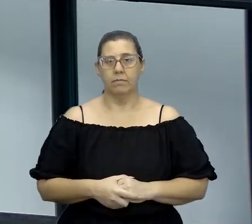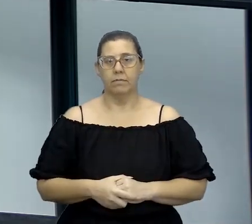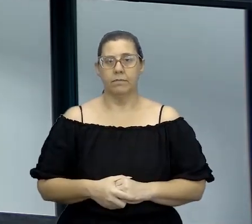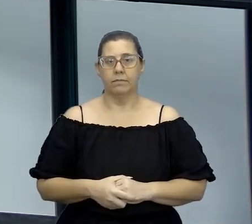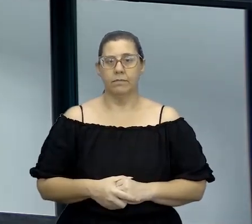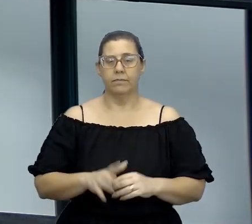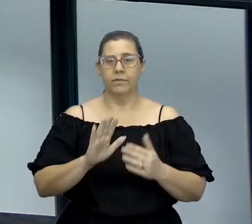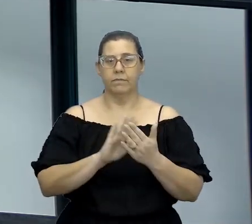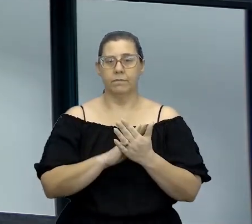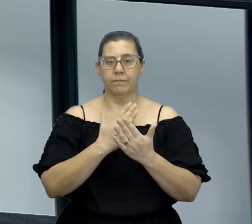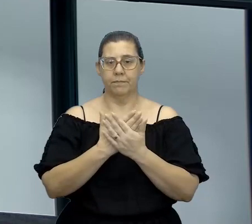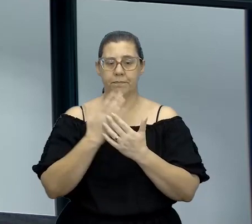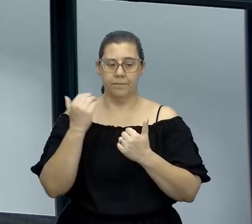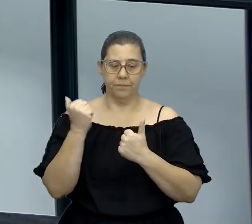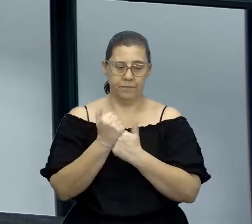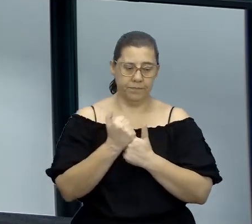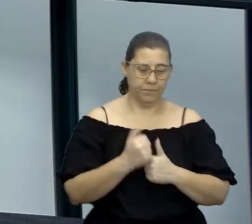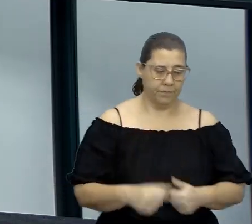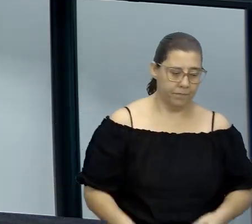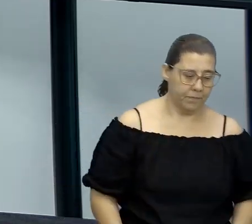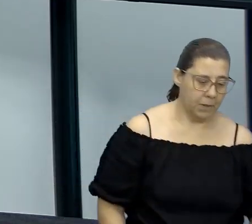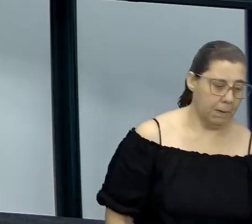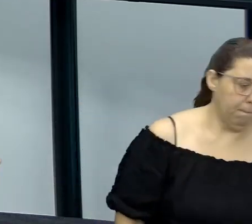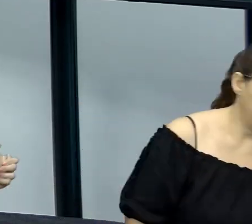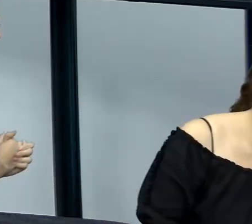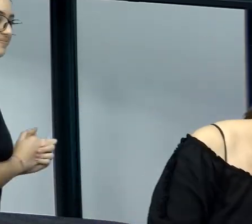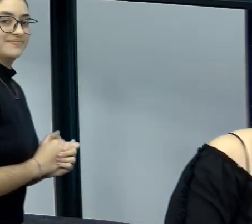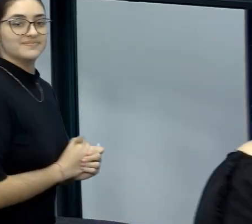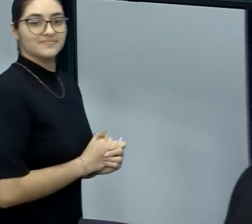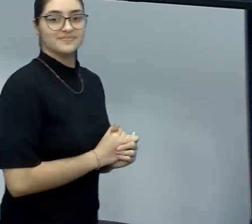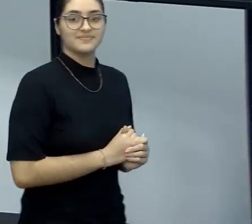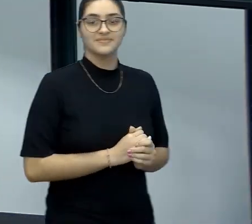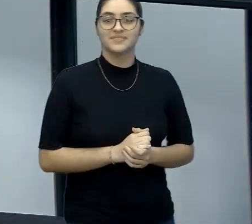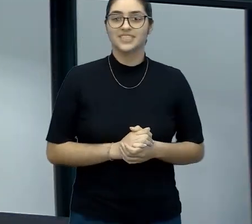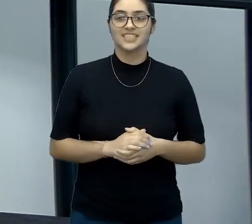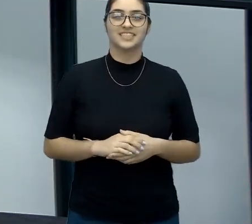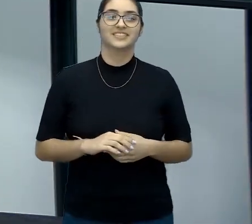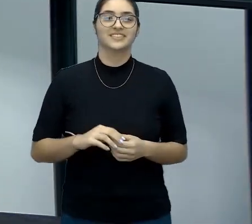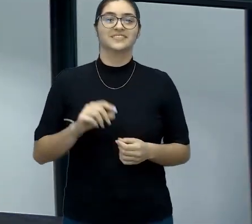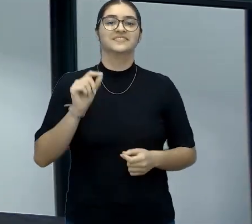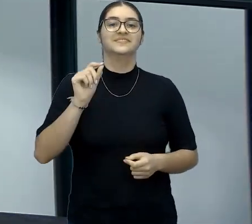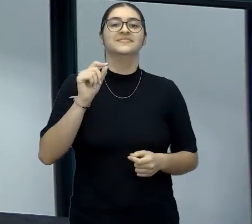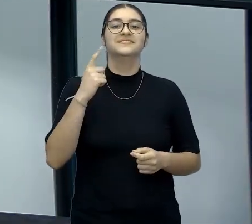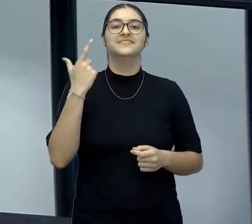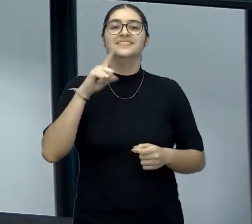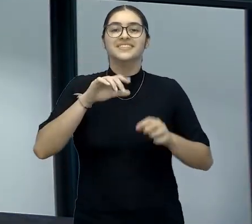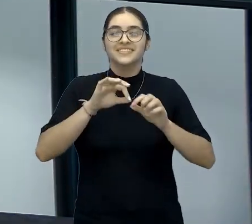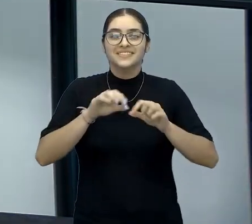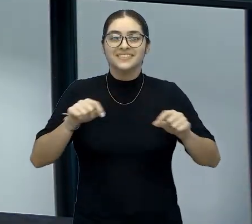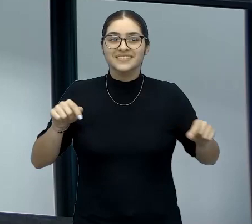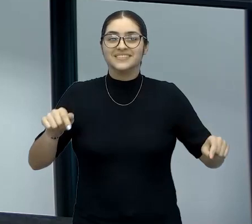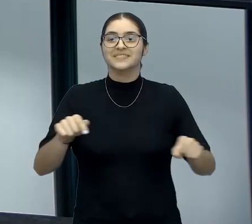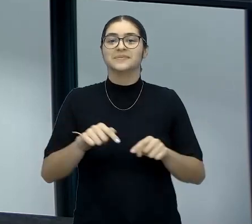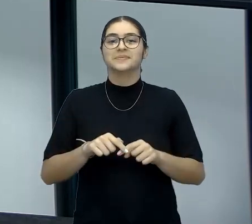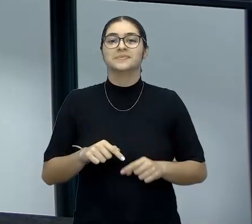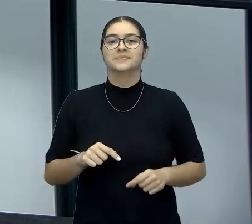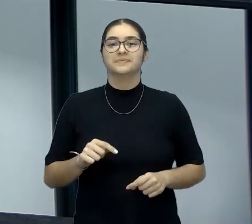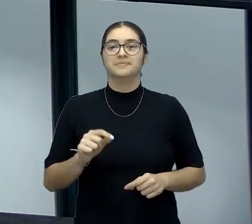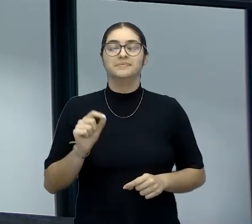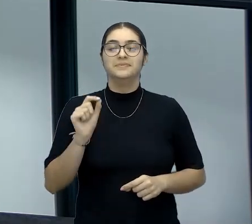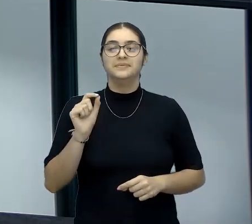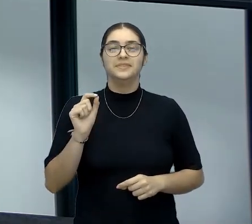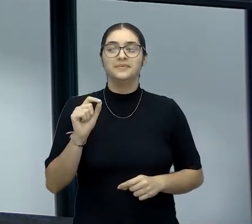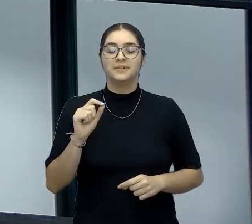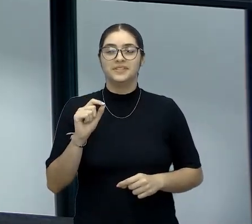desculpa, tá? Então, com isso, também tem que ver esse negócio de espaço. Tá? O espaço é importante e vocês